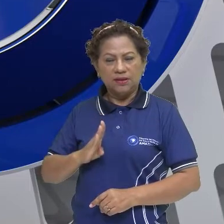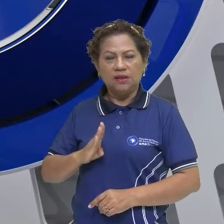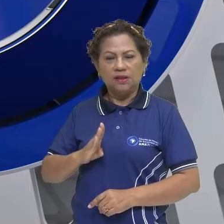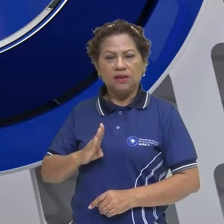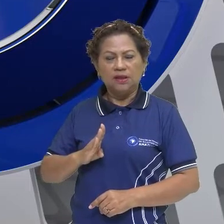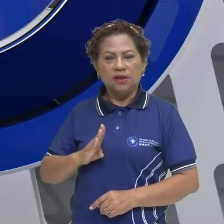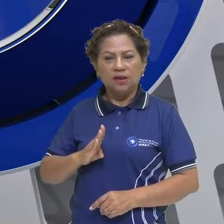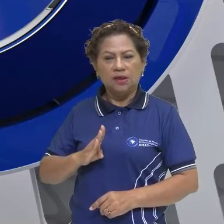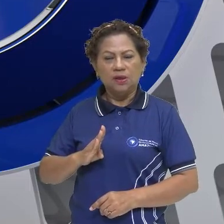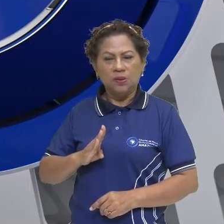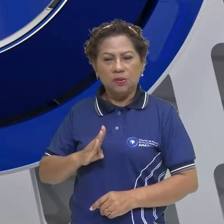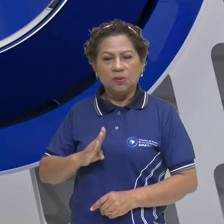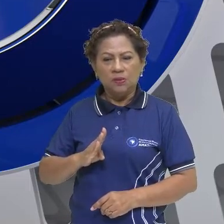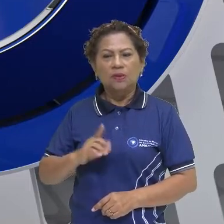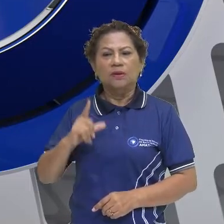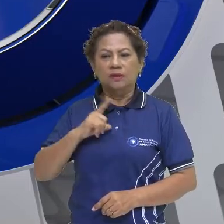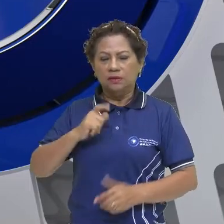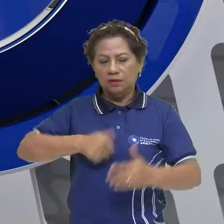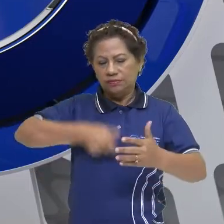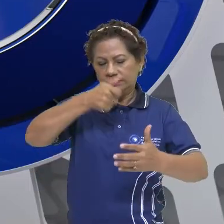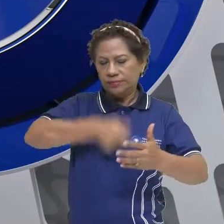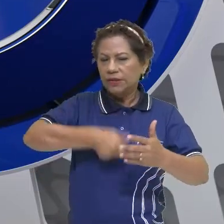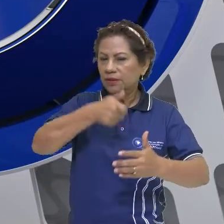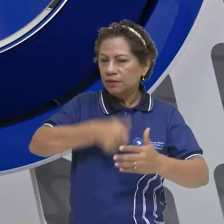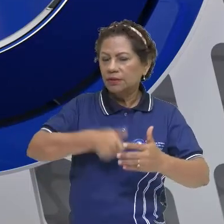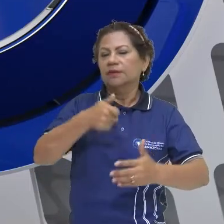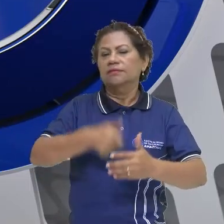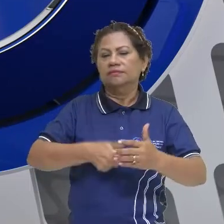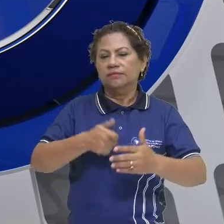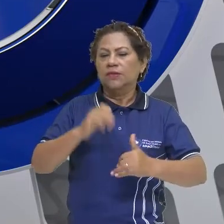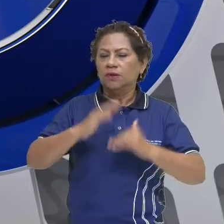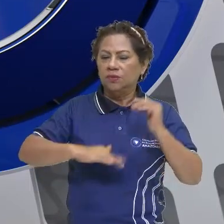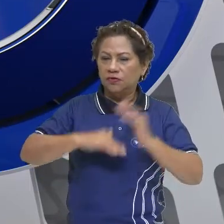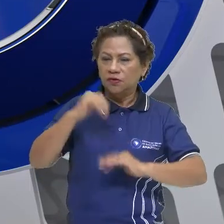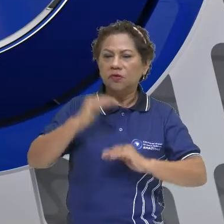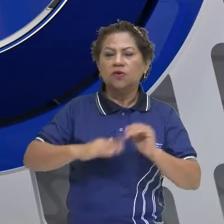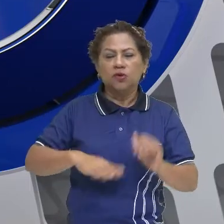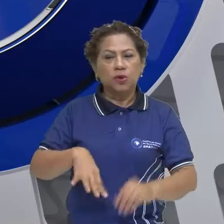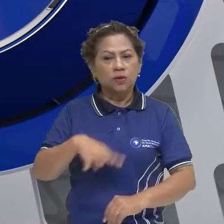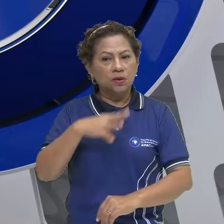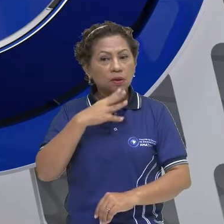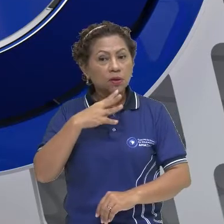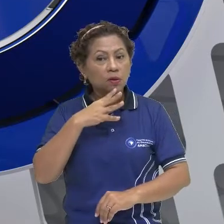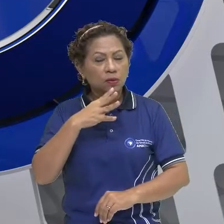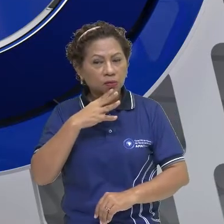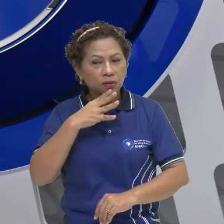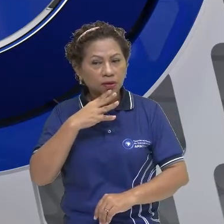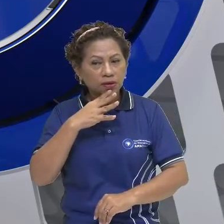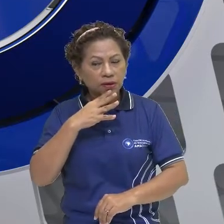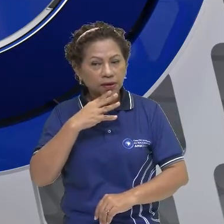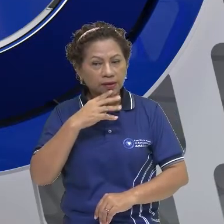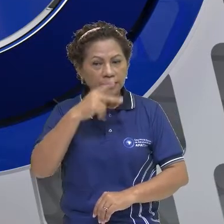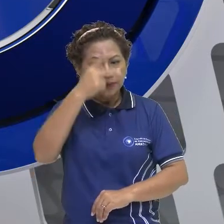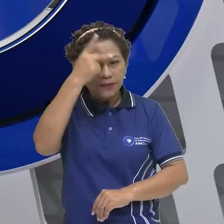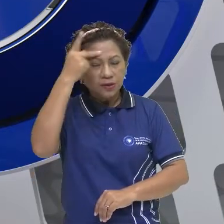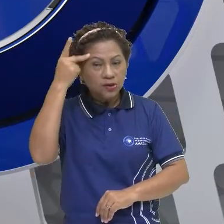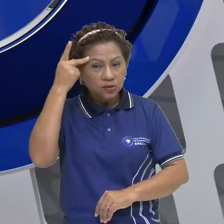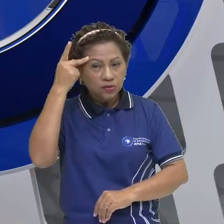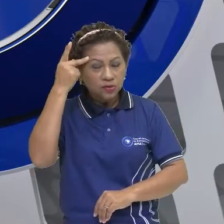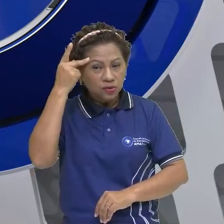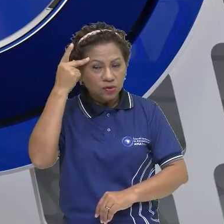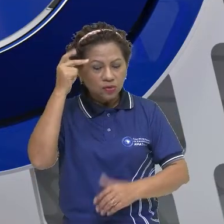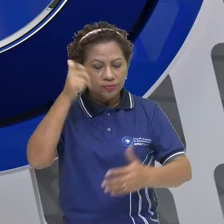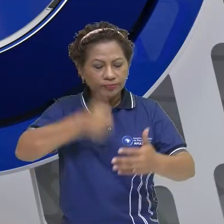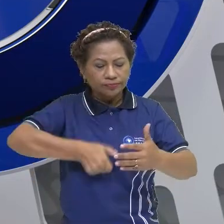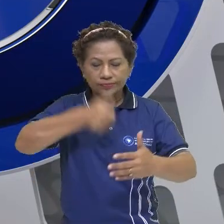grafiteiros renomados, que inclusive pessoas de fora do país chamam os nossos grafiteiros para fazer